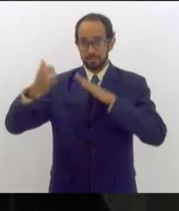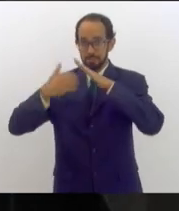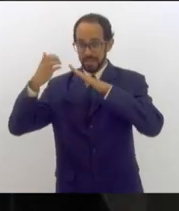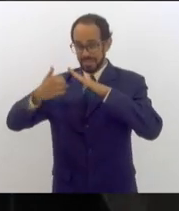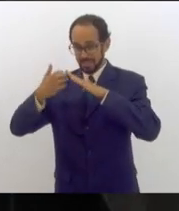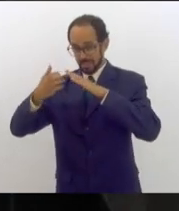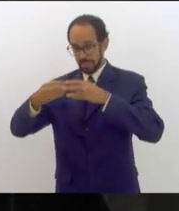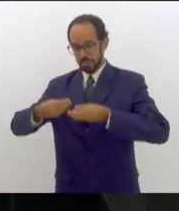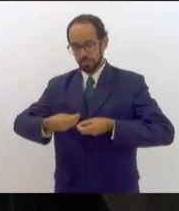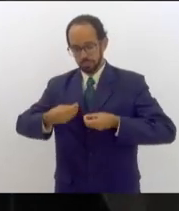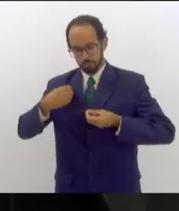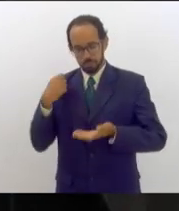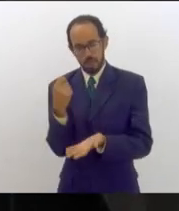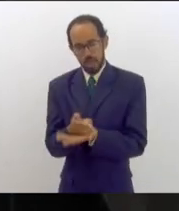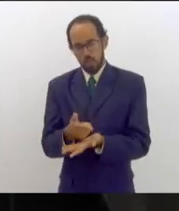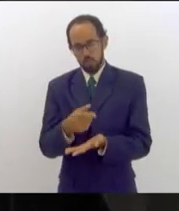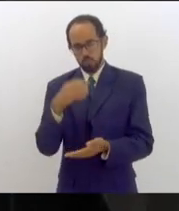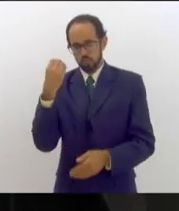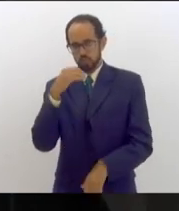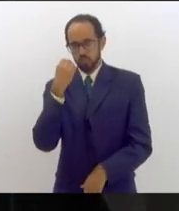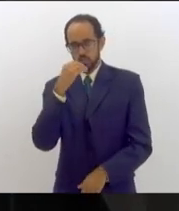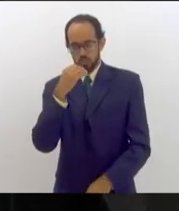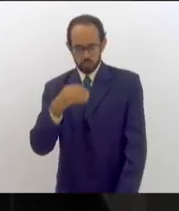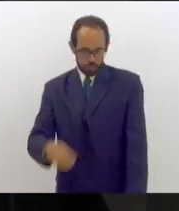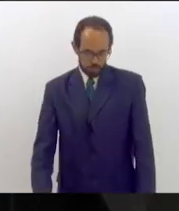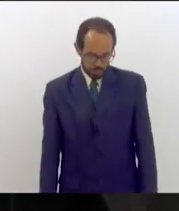pagou de de vendendo